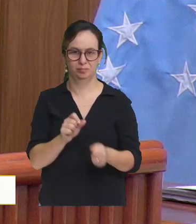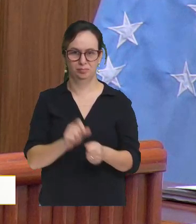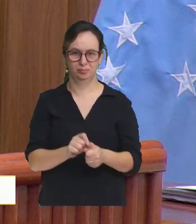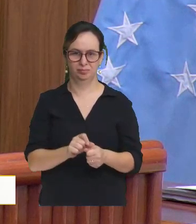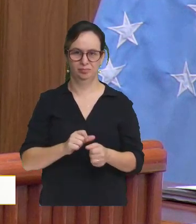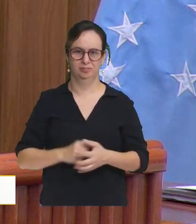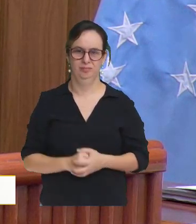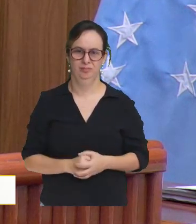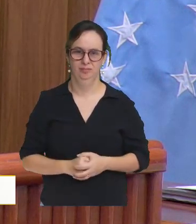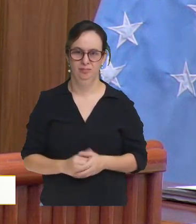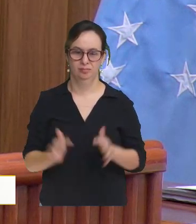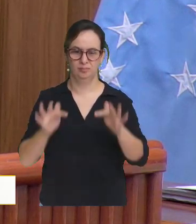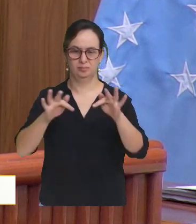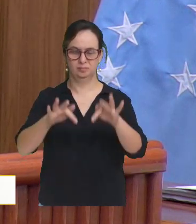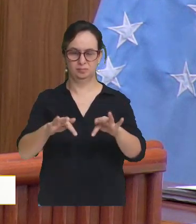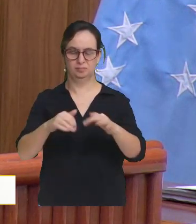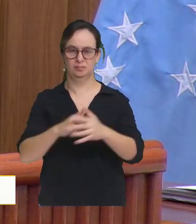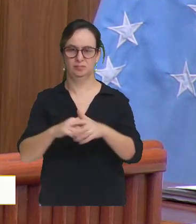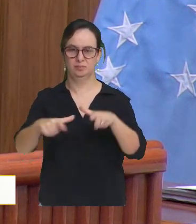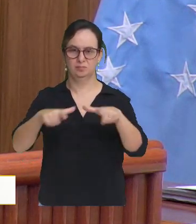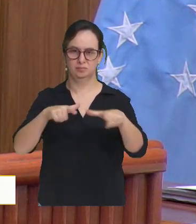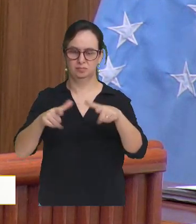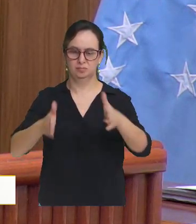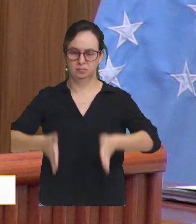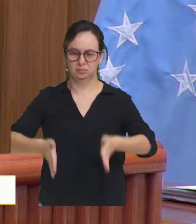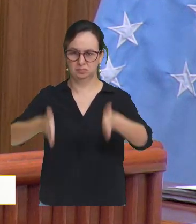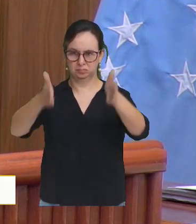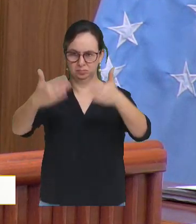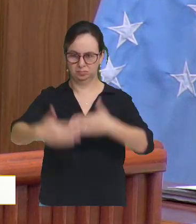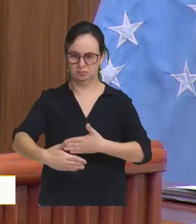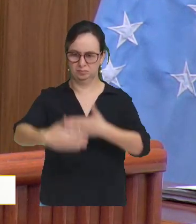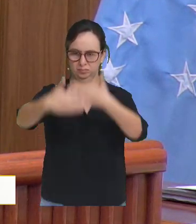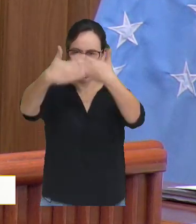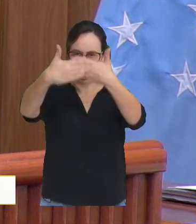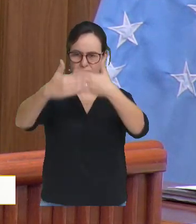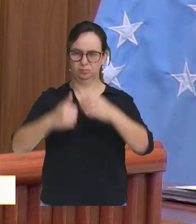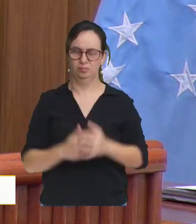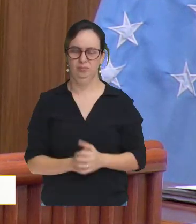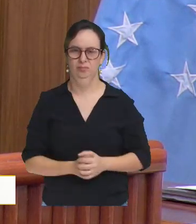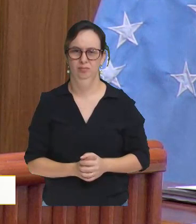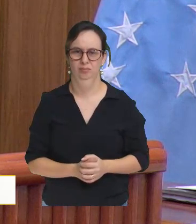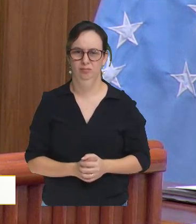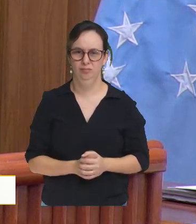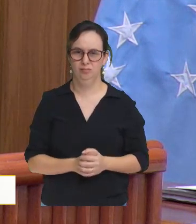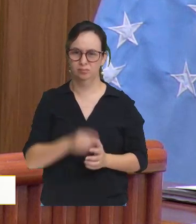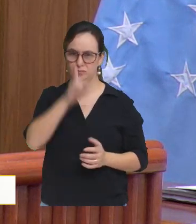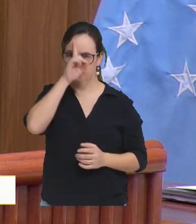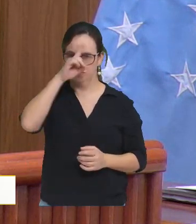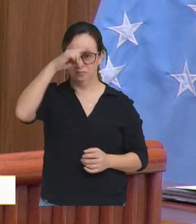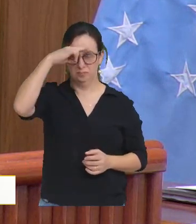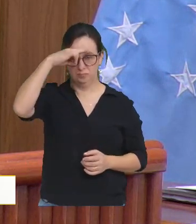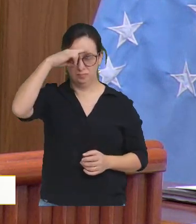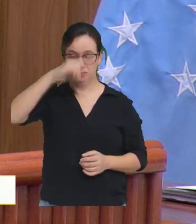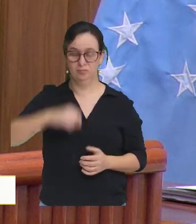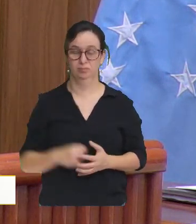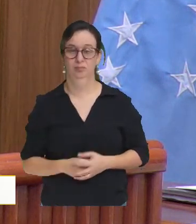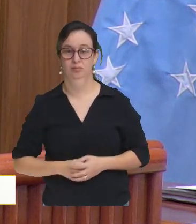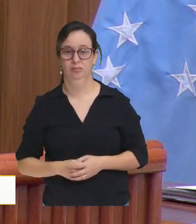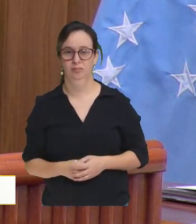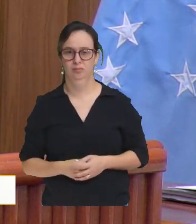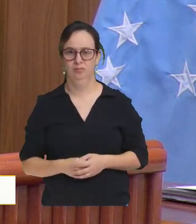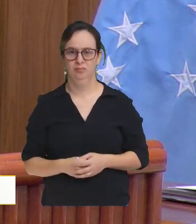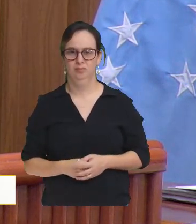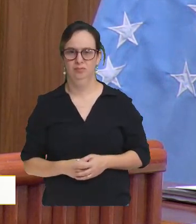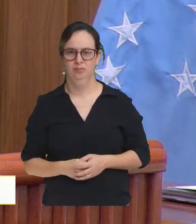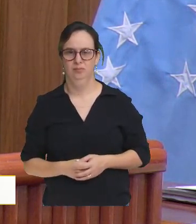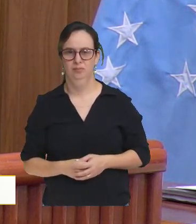das obras do Hospital Regional de Assis, inaugurado no ano de 1991. Foi também um